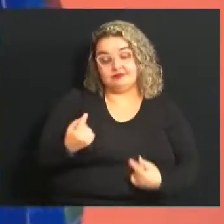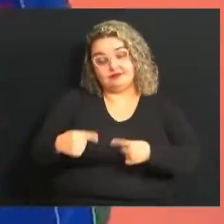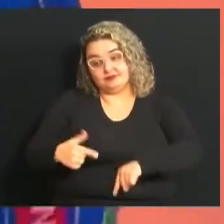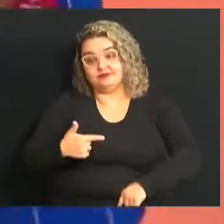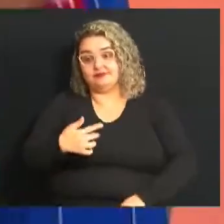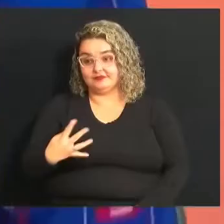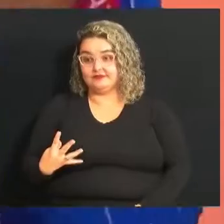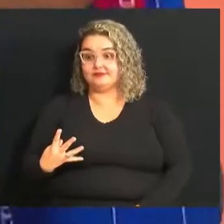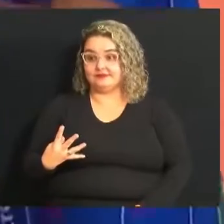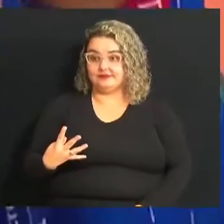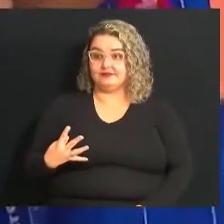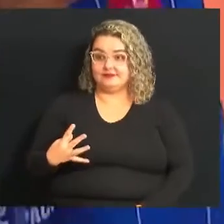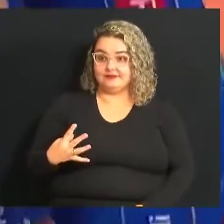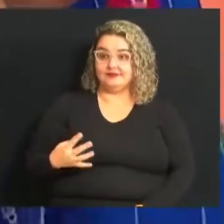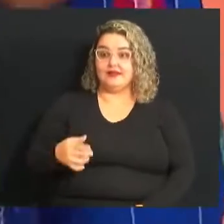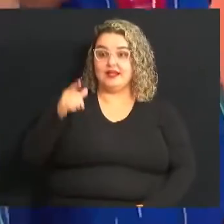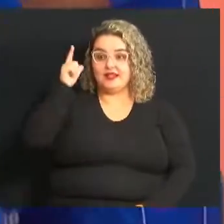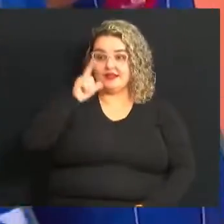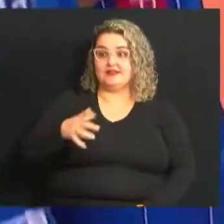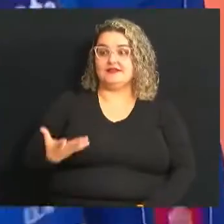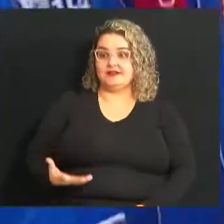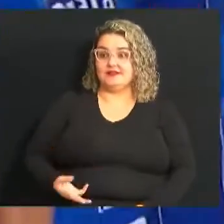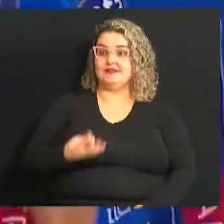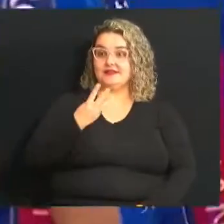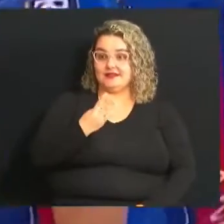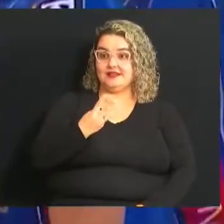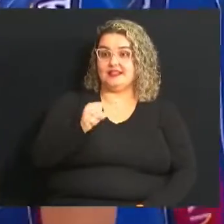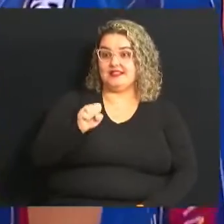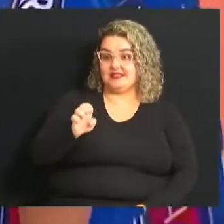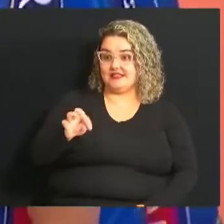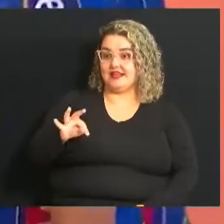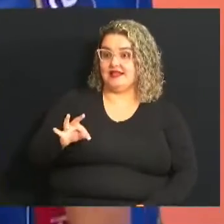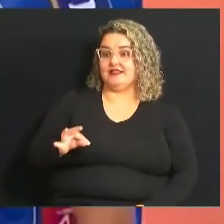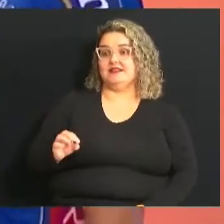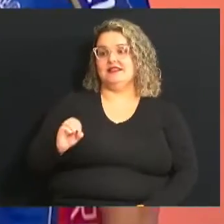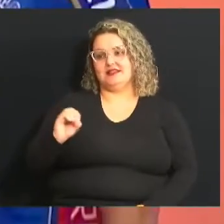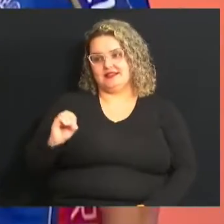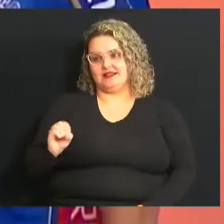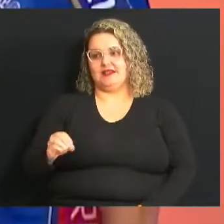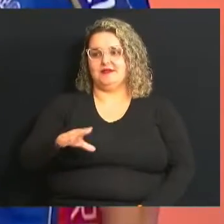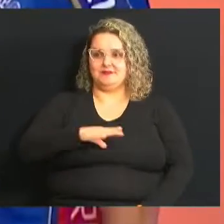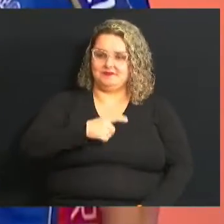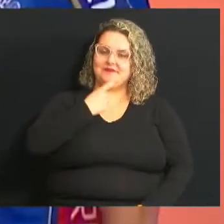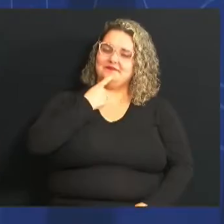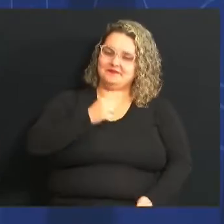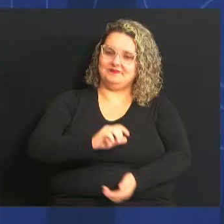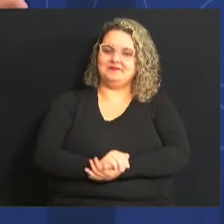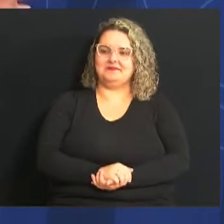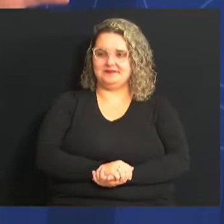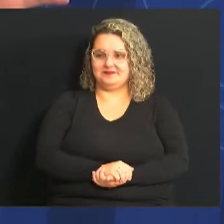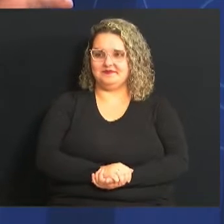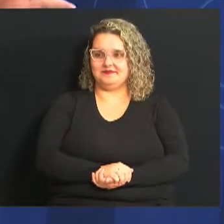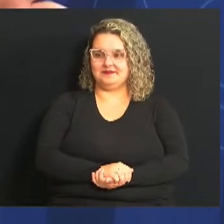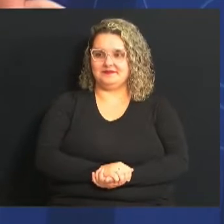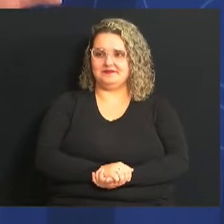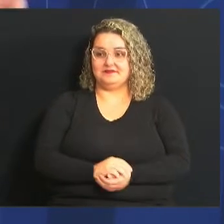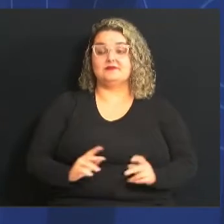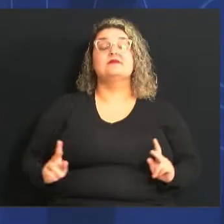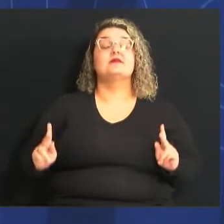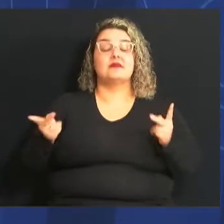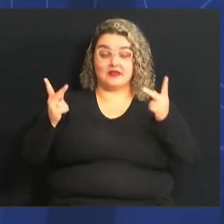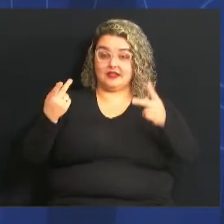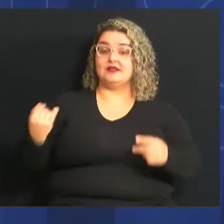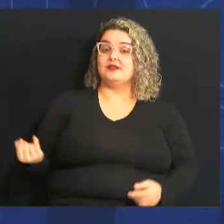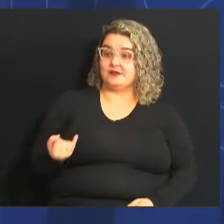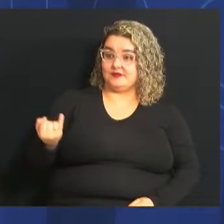26-24 e a partida em 3-0 para a equipe de Campinas. Vitória é importante, né?